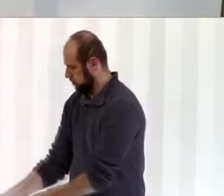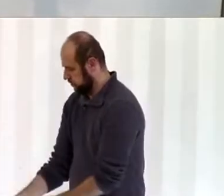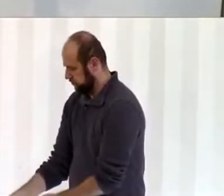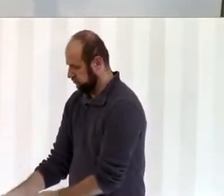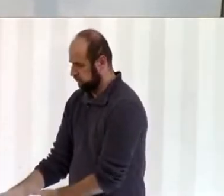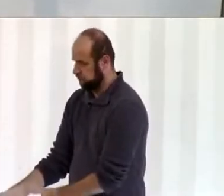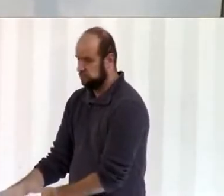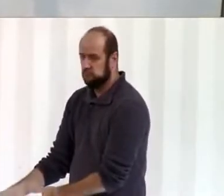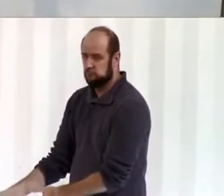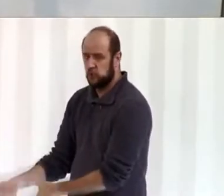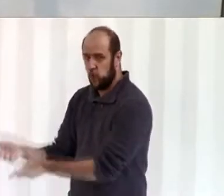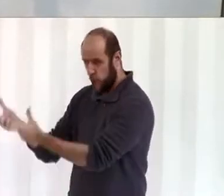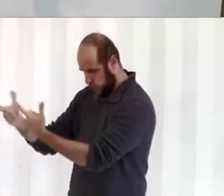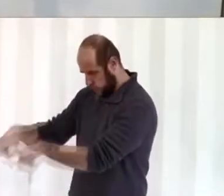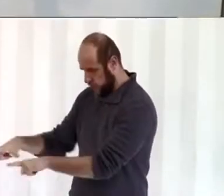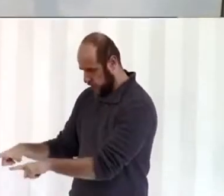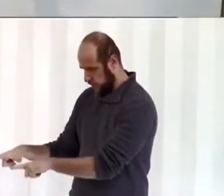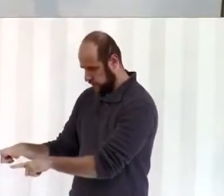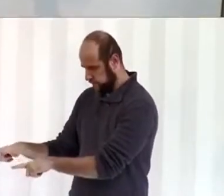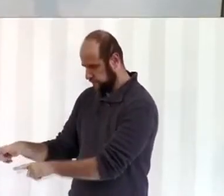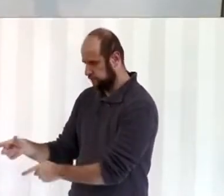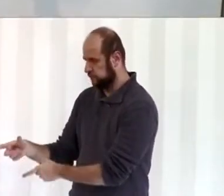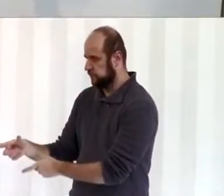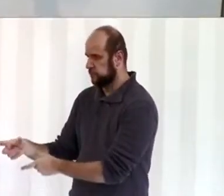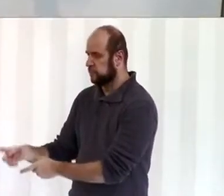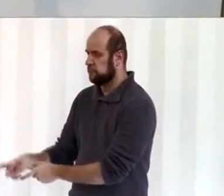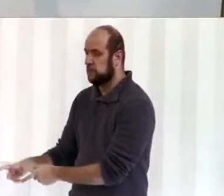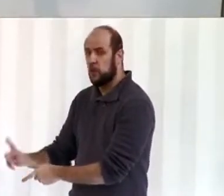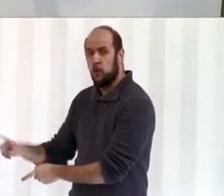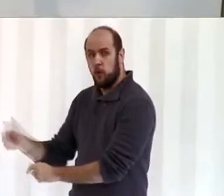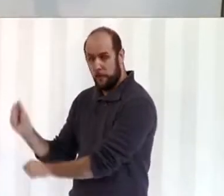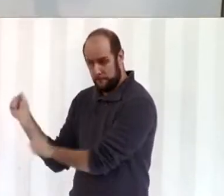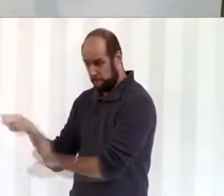estava, o ferro estava, e o ferro